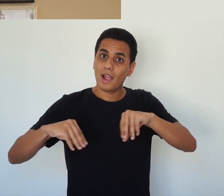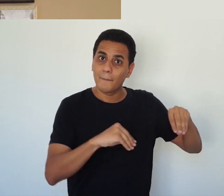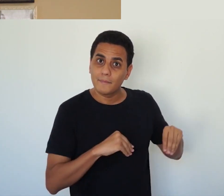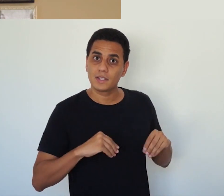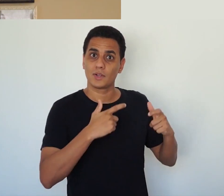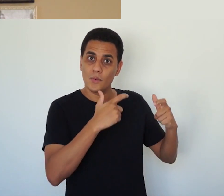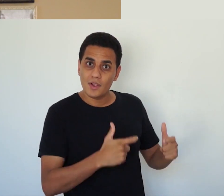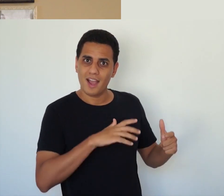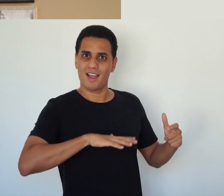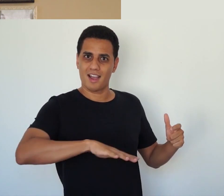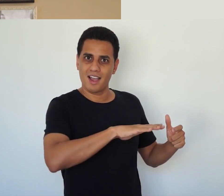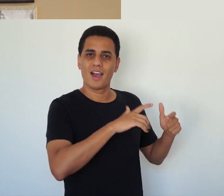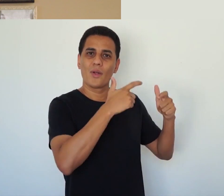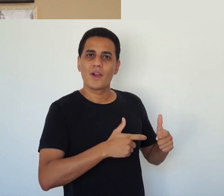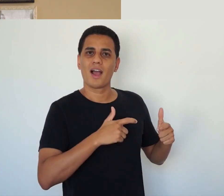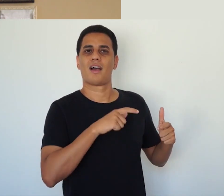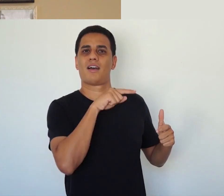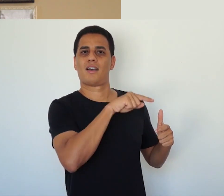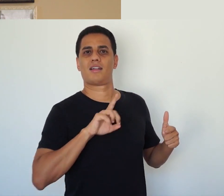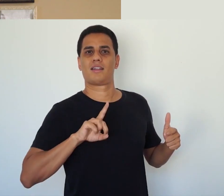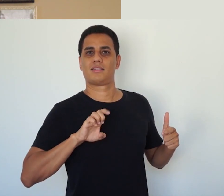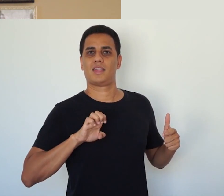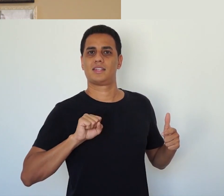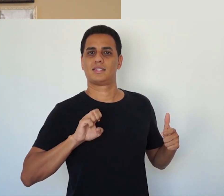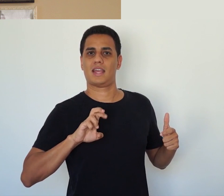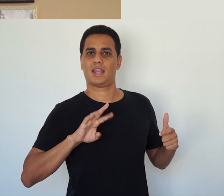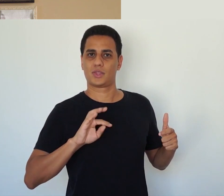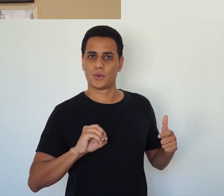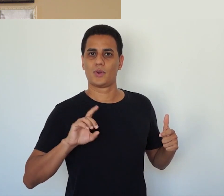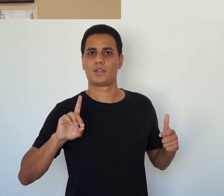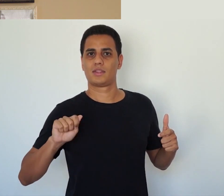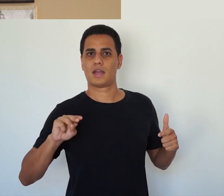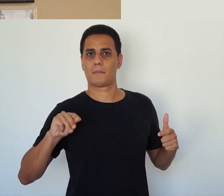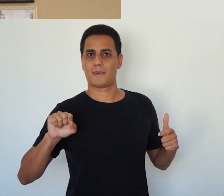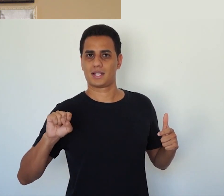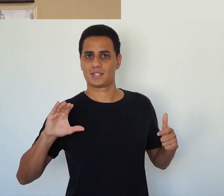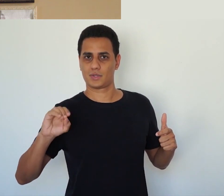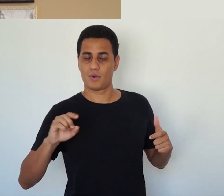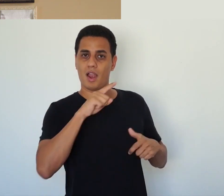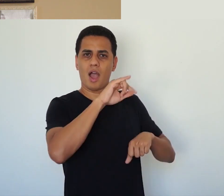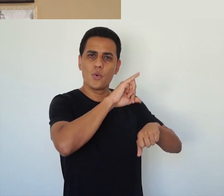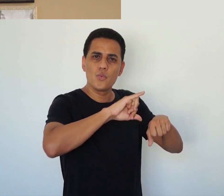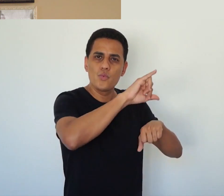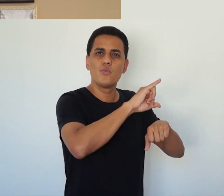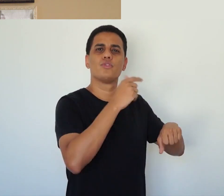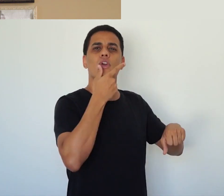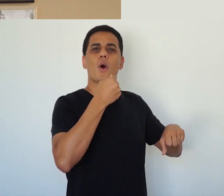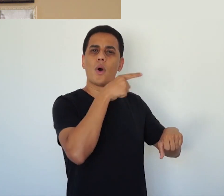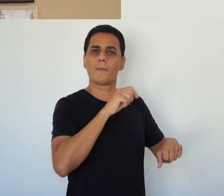assim: volte pelo caminho por onde você veio e vá para o deserto de Damasco. Chegando lá,